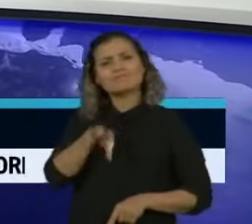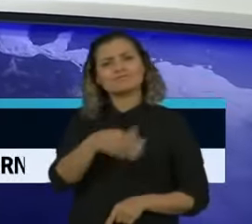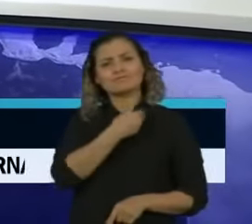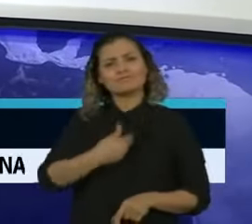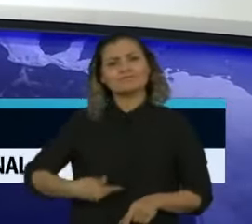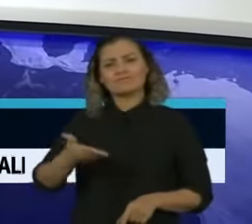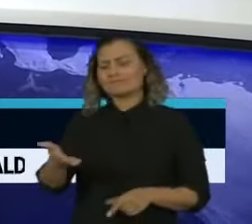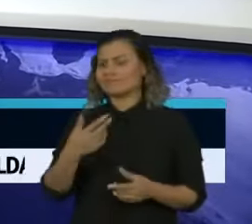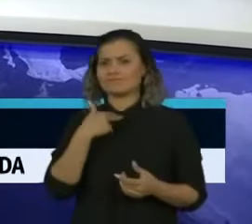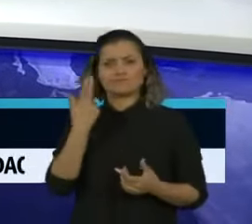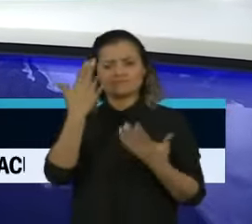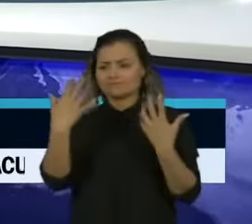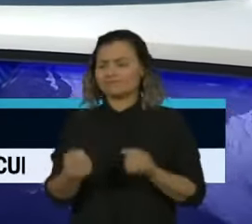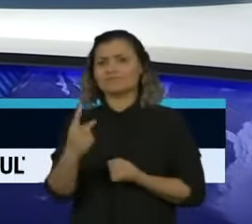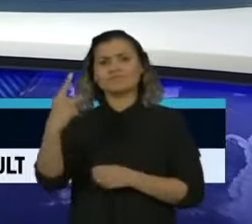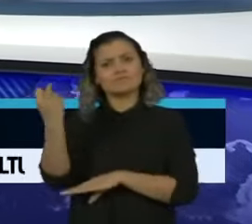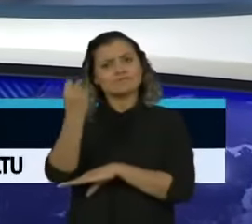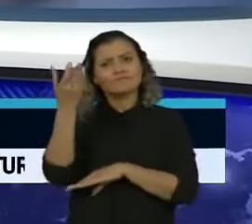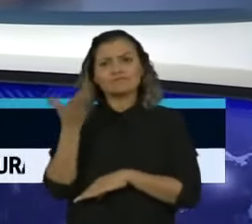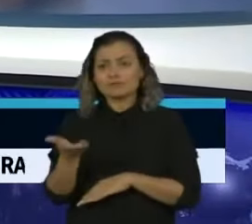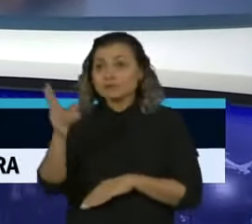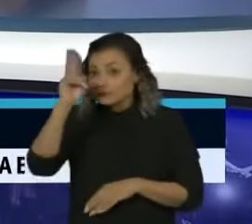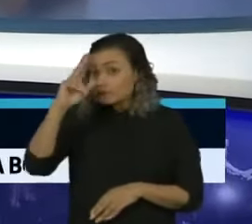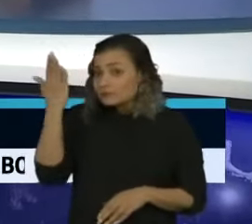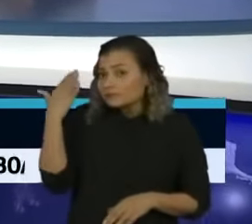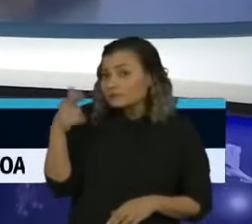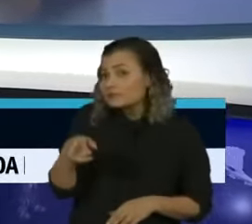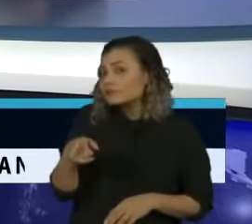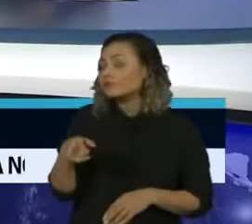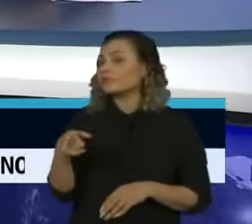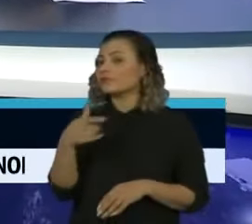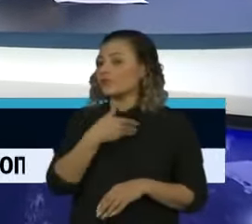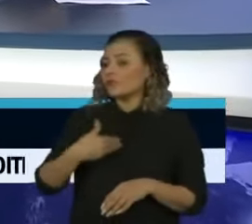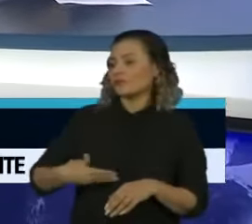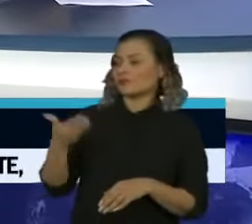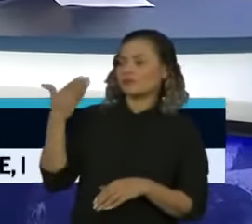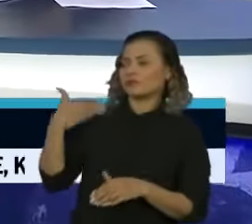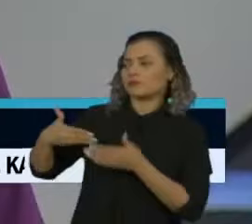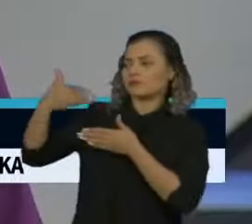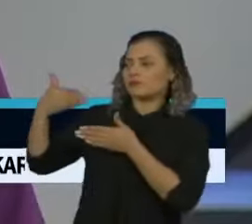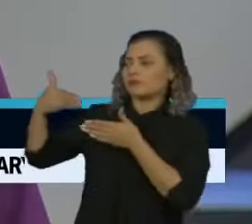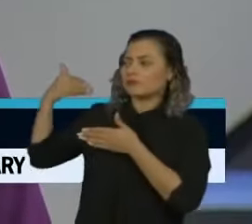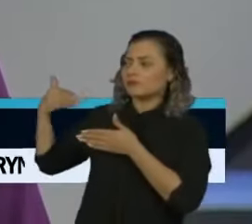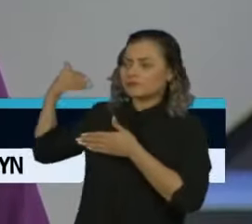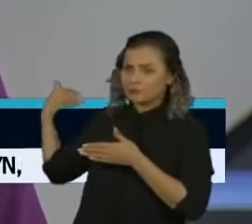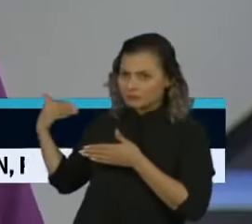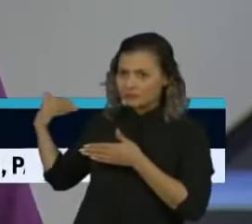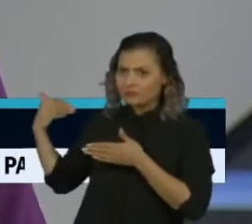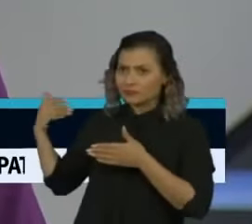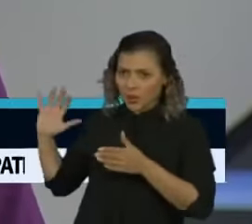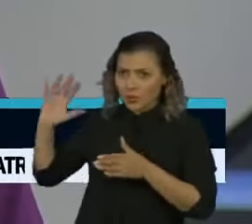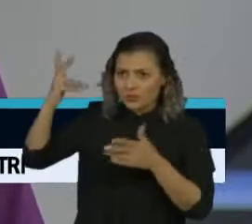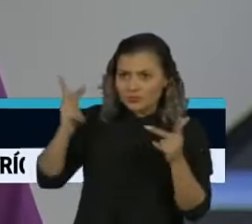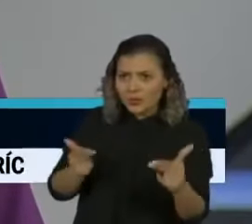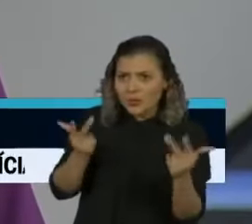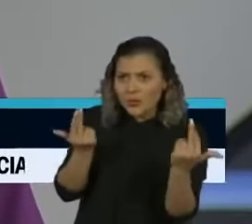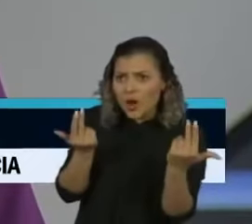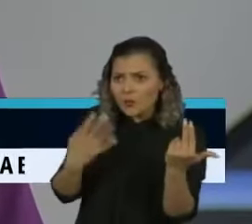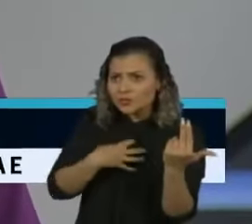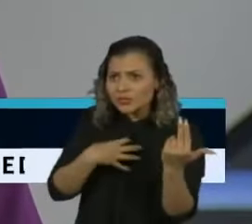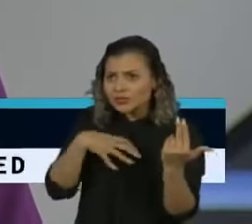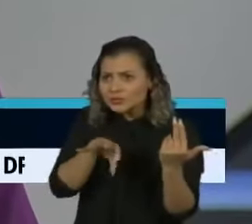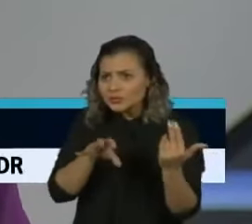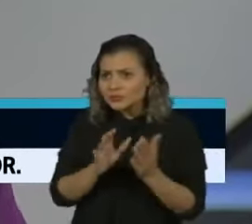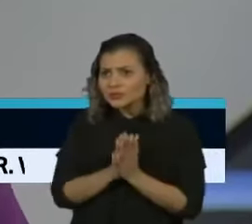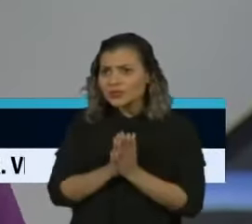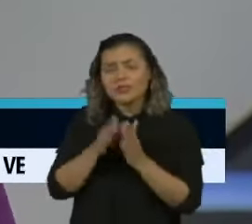algo inaceitável, algo gravíssimo. Você se lembra de algum governo em que isso tenha acontecido dessa forma, com